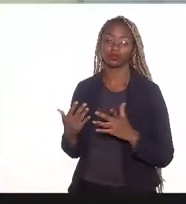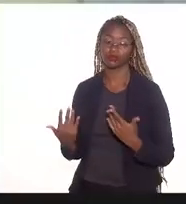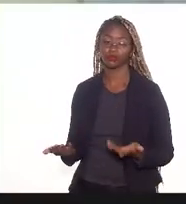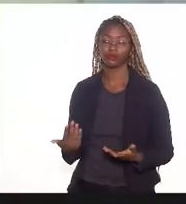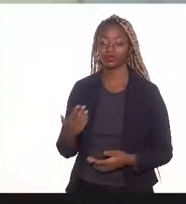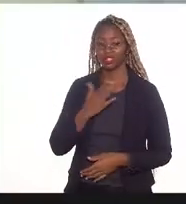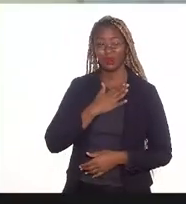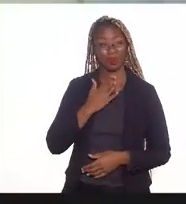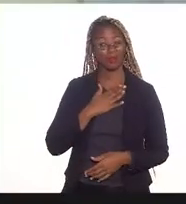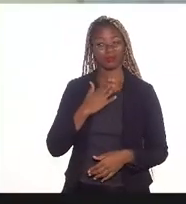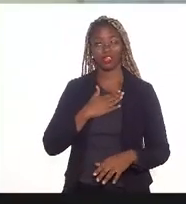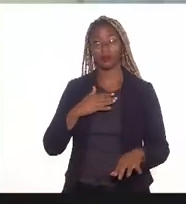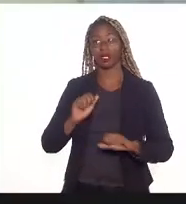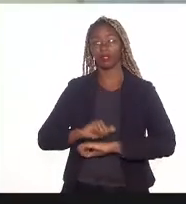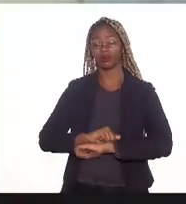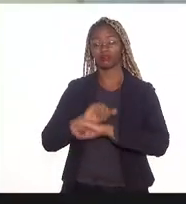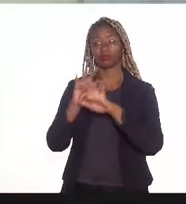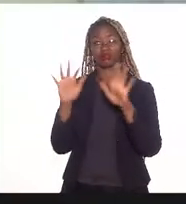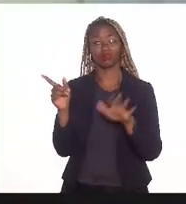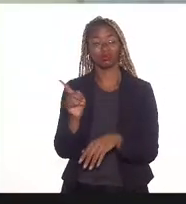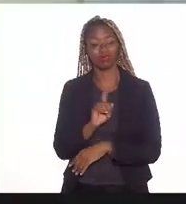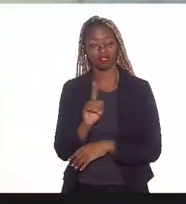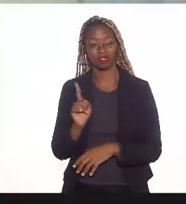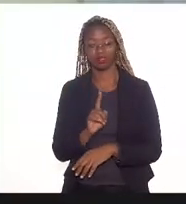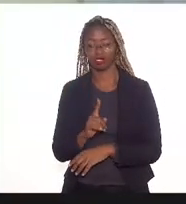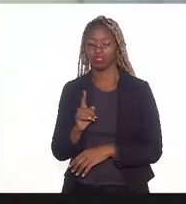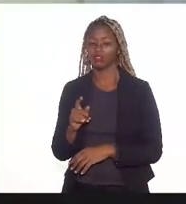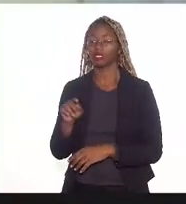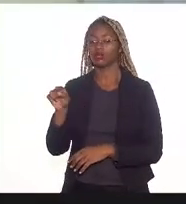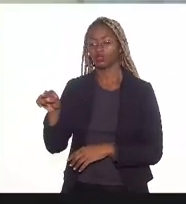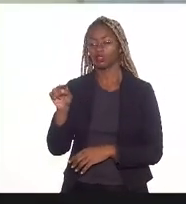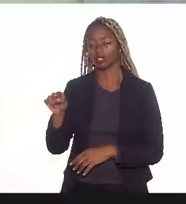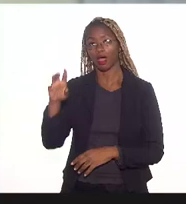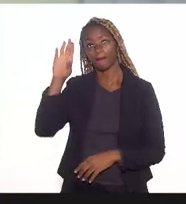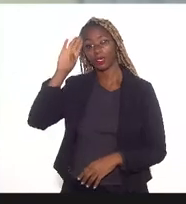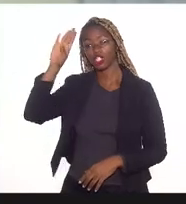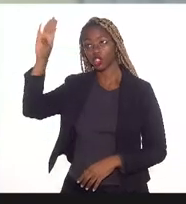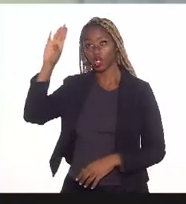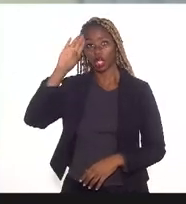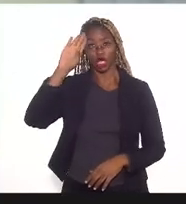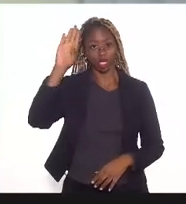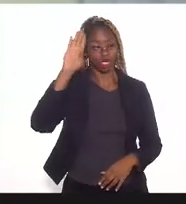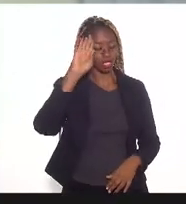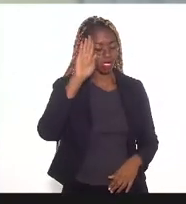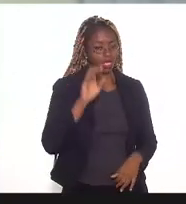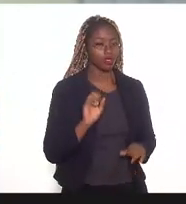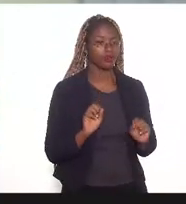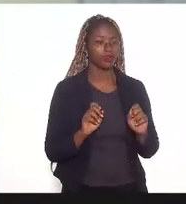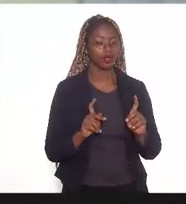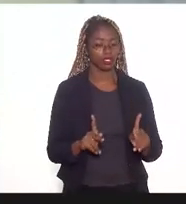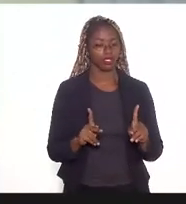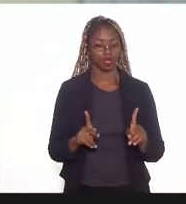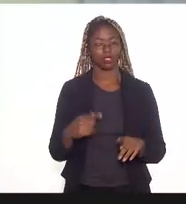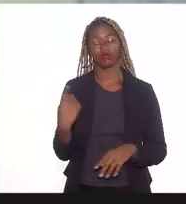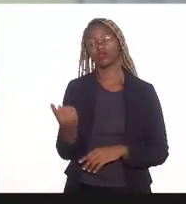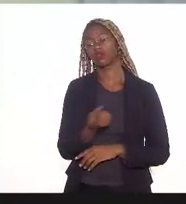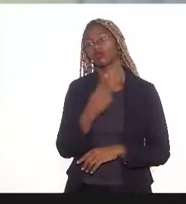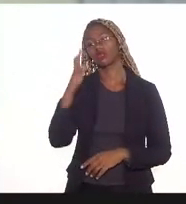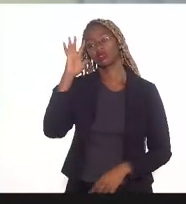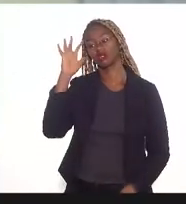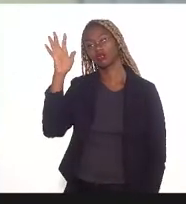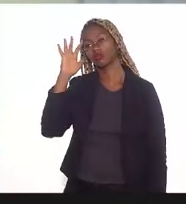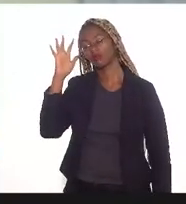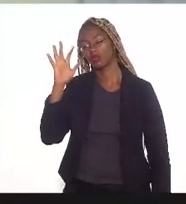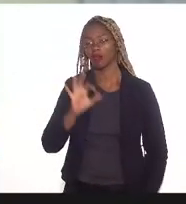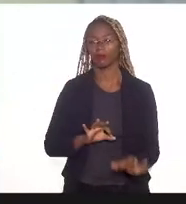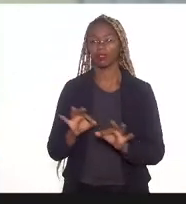ficou claro para mim se um recorte de prioridade, como a gente imaginou na Constituição